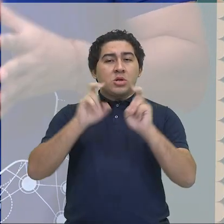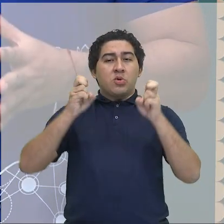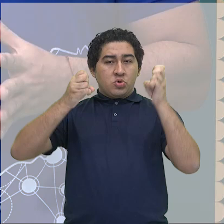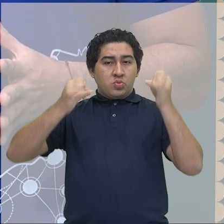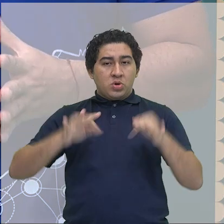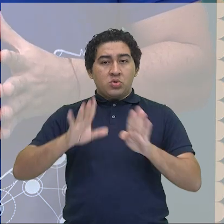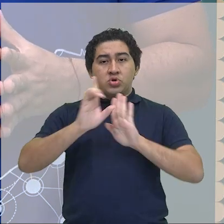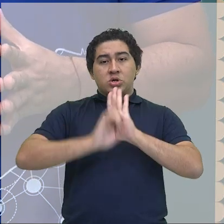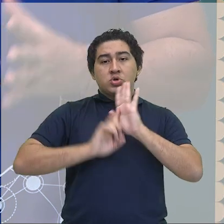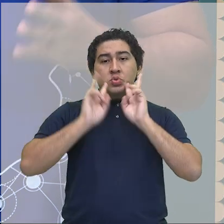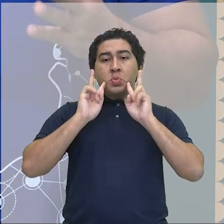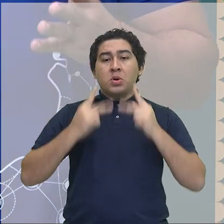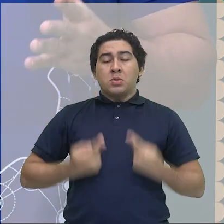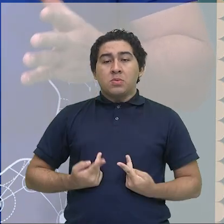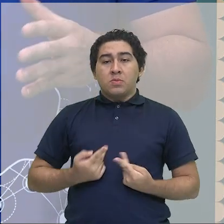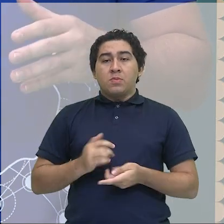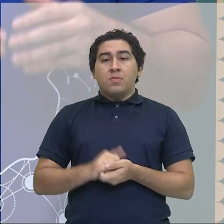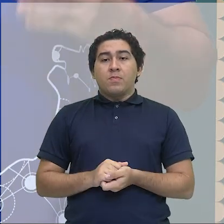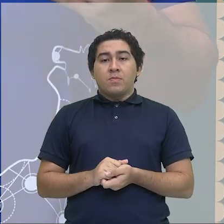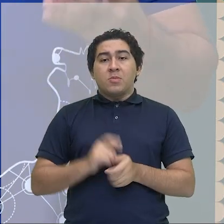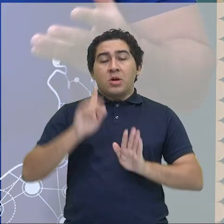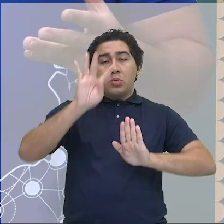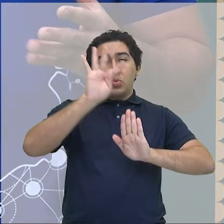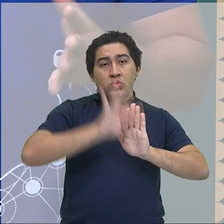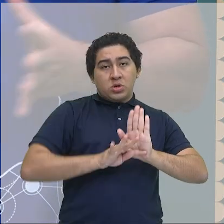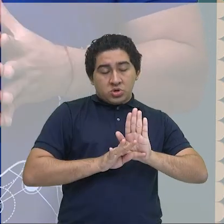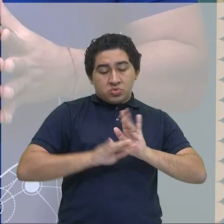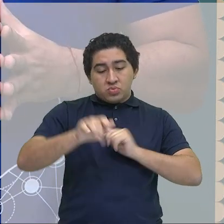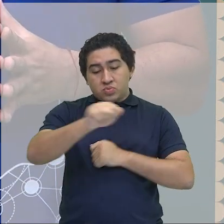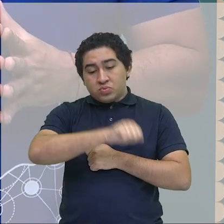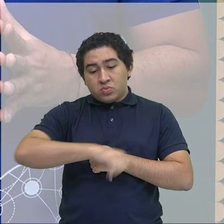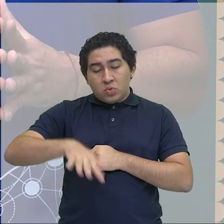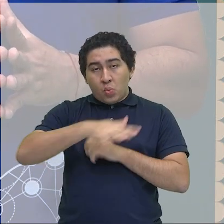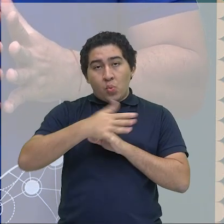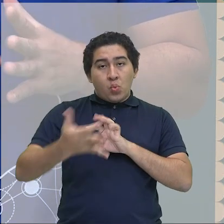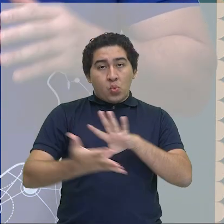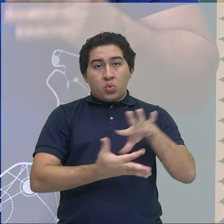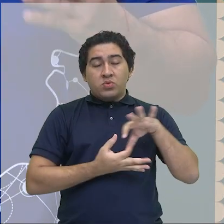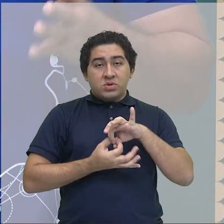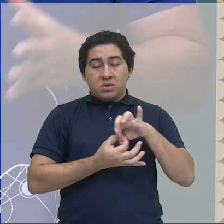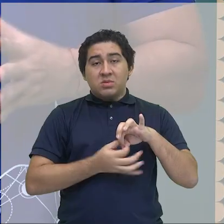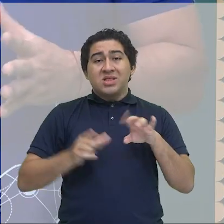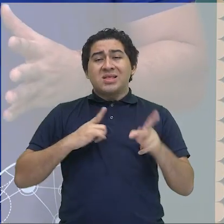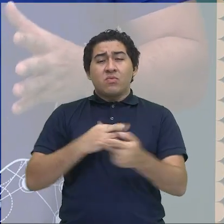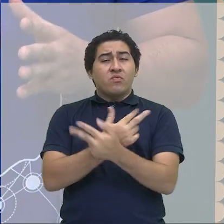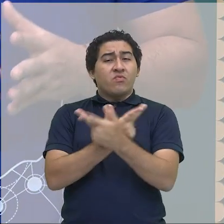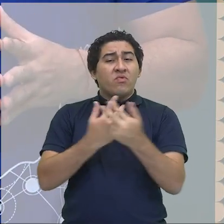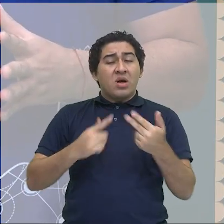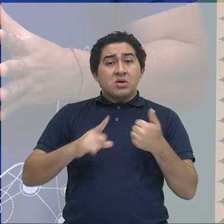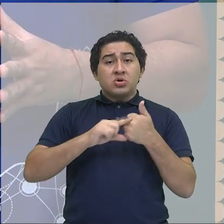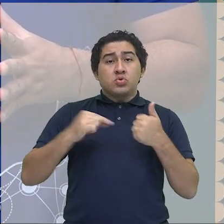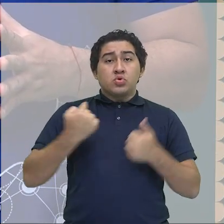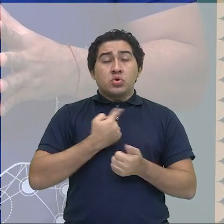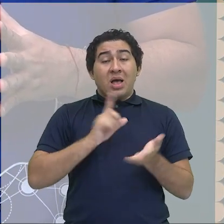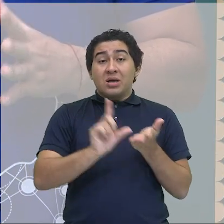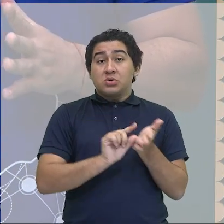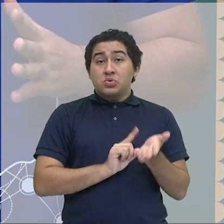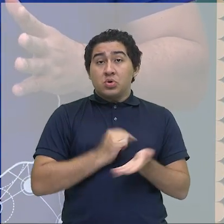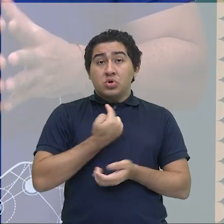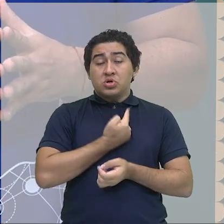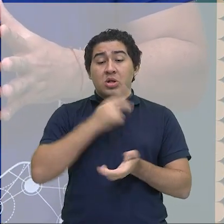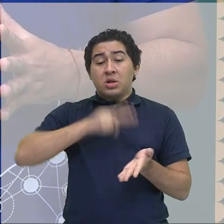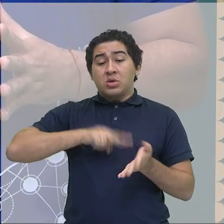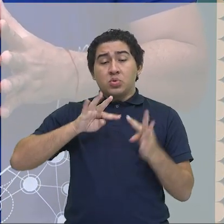os direitos humanos. Esse é um texto universal, que tem vários artigos. Nós vamos ver